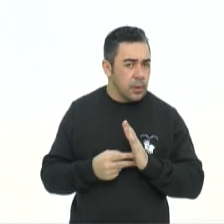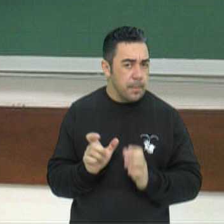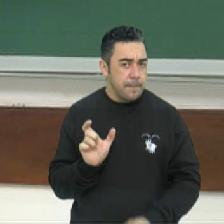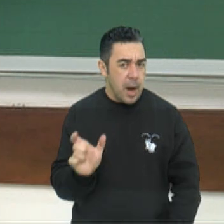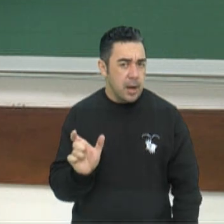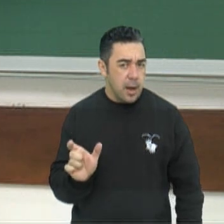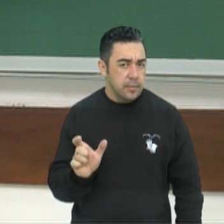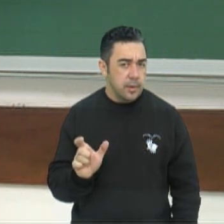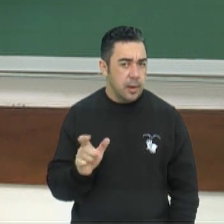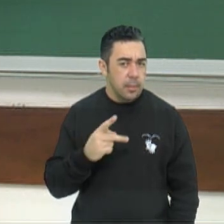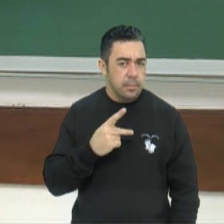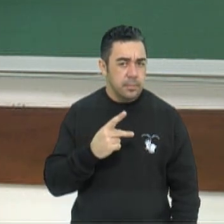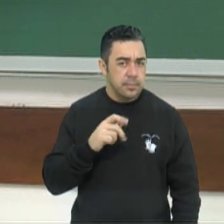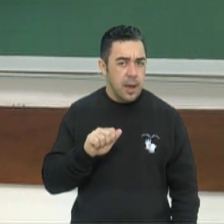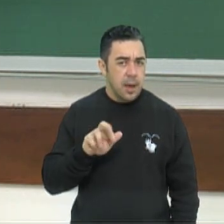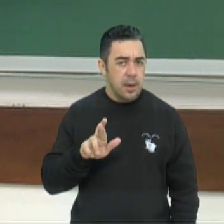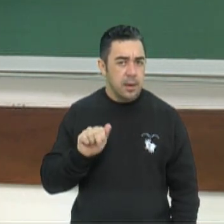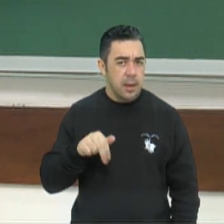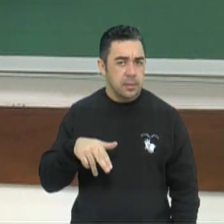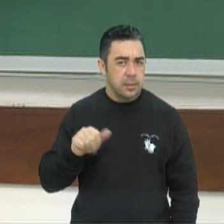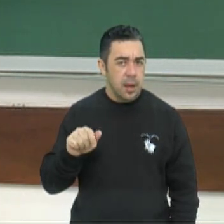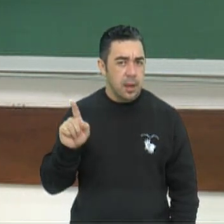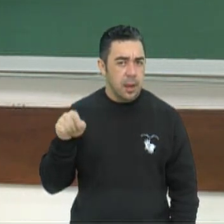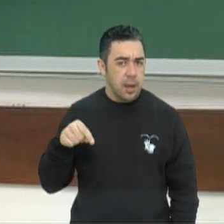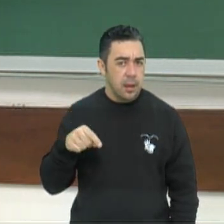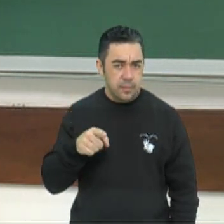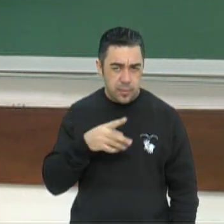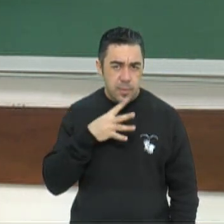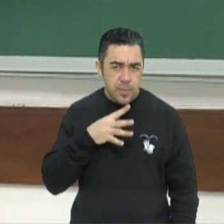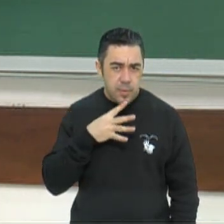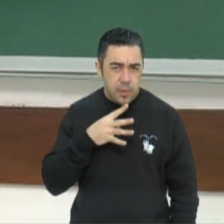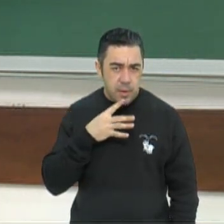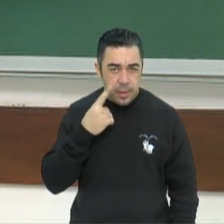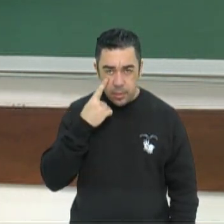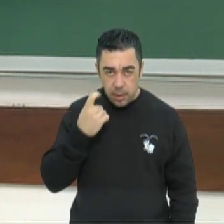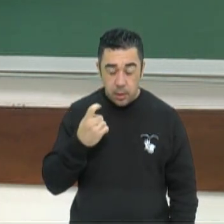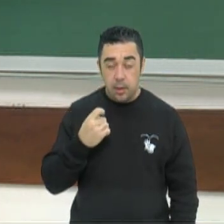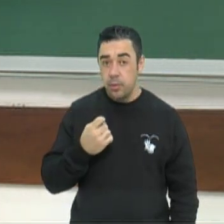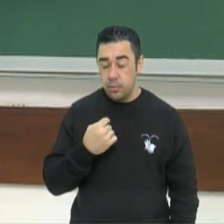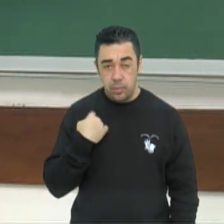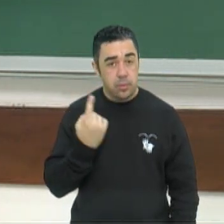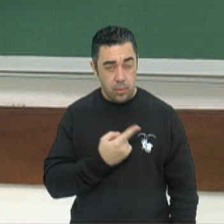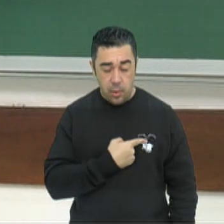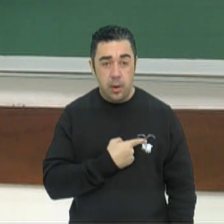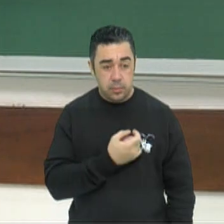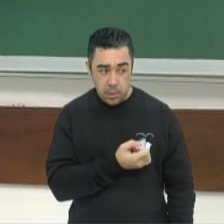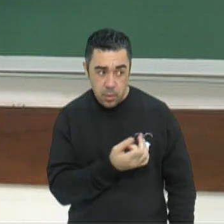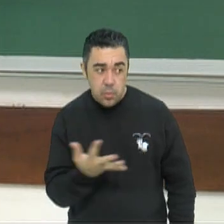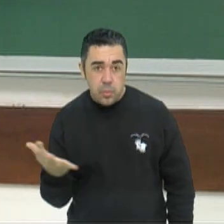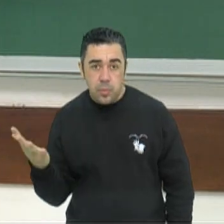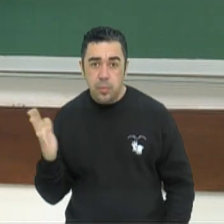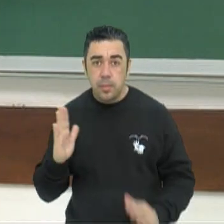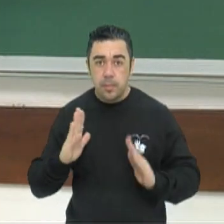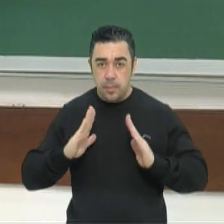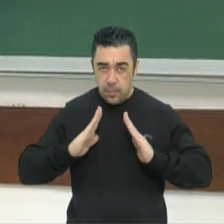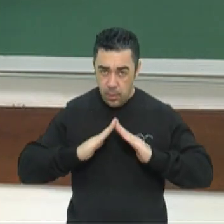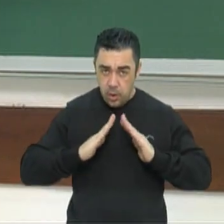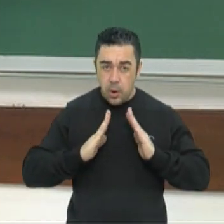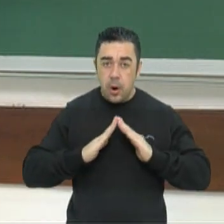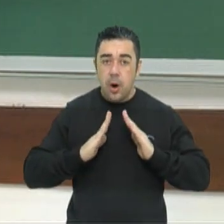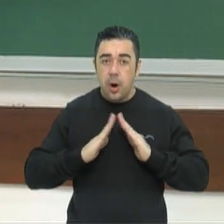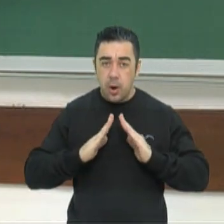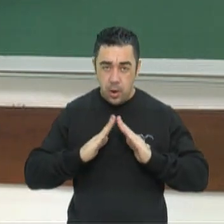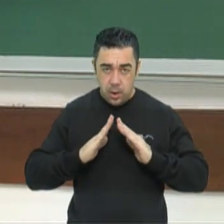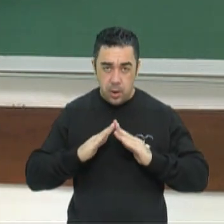sabe? Interessante, né? Nós somos alguns são de outros estados,